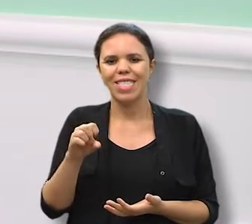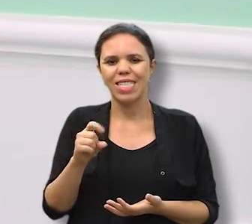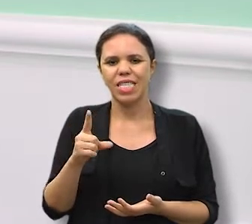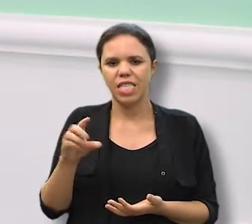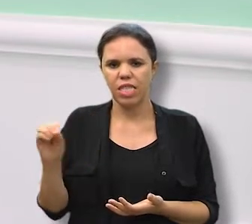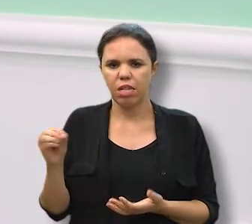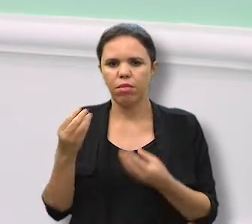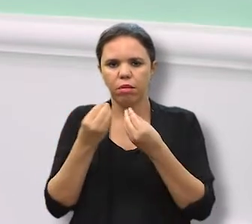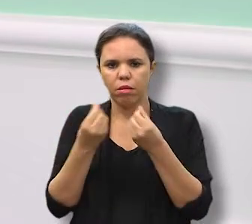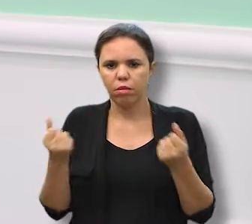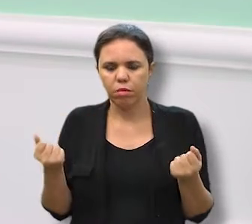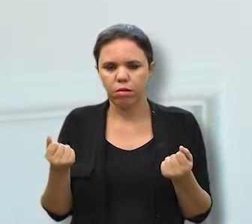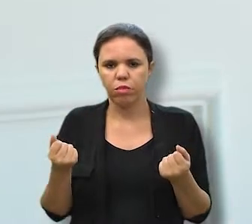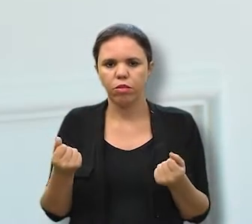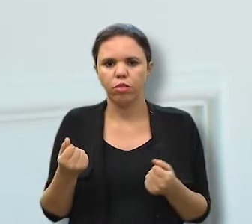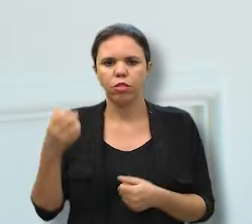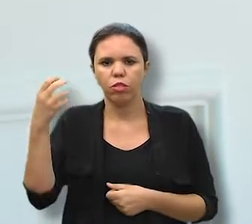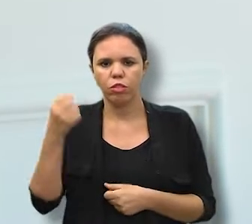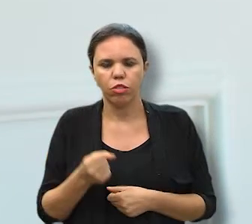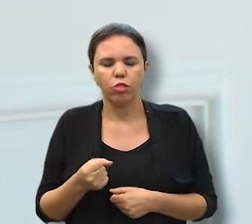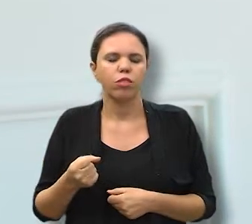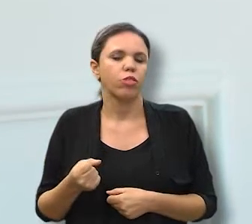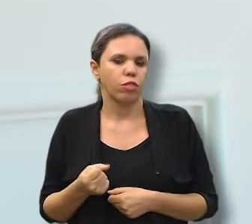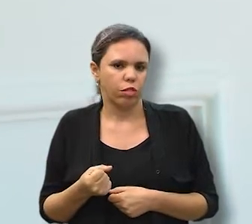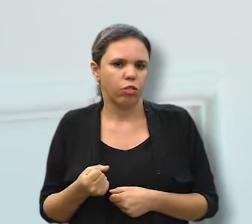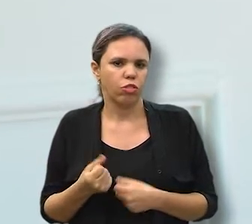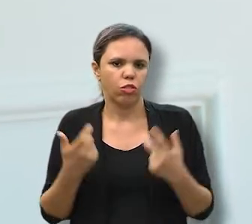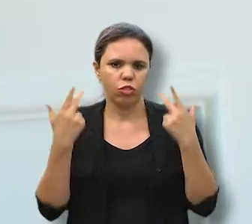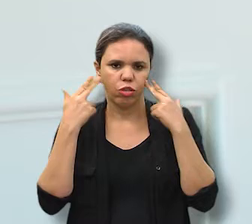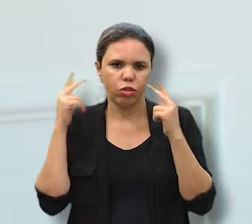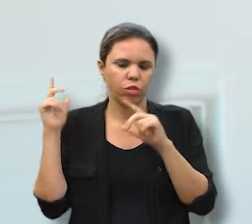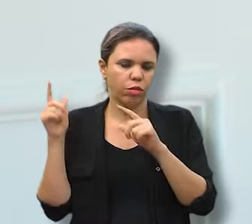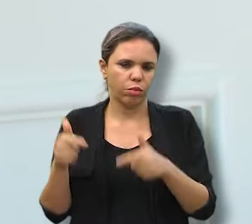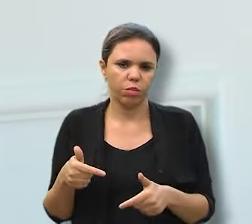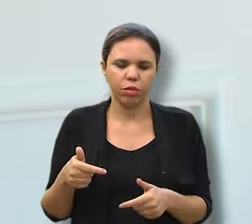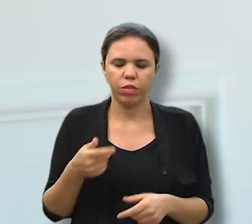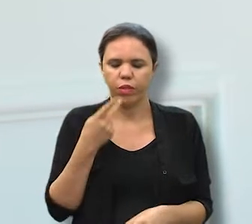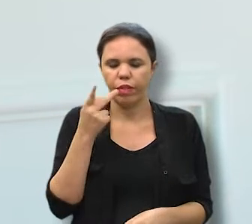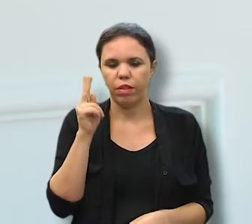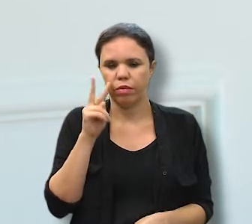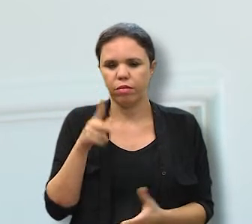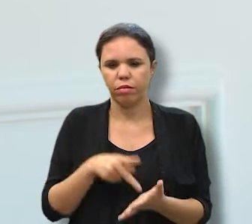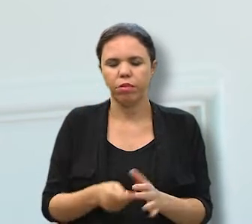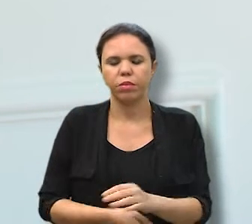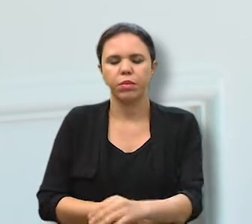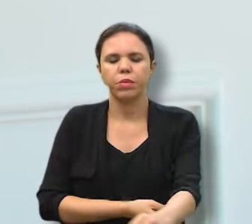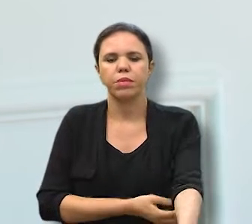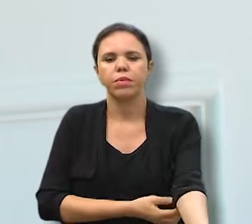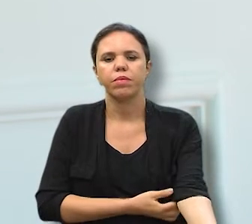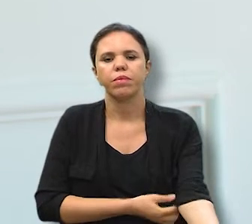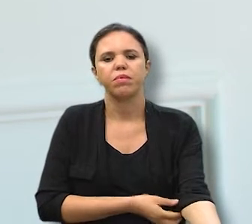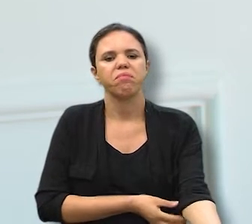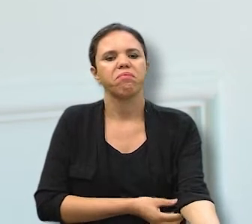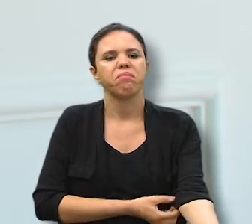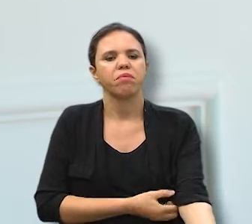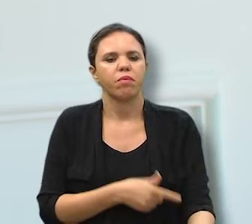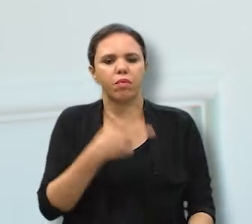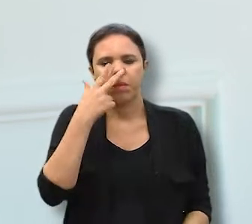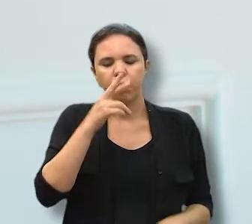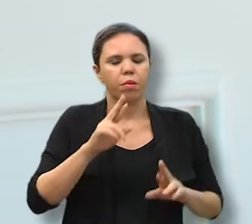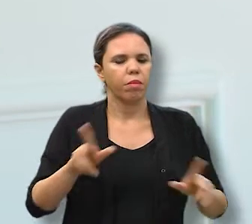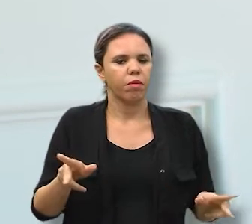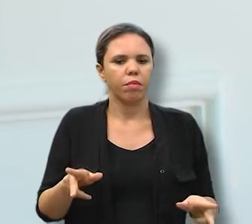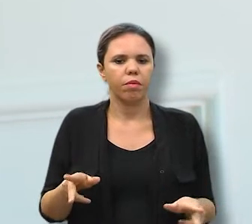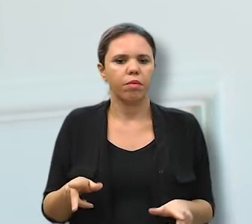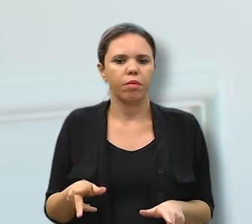cremoso quanto um leite integral. Olha, eu vou falar a verdade para você, Rogério. Olhando aqui assim o seu pudim, ele não parece um